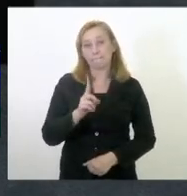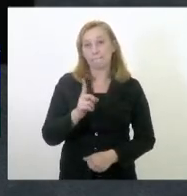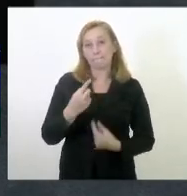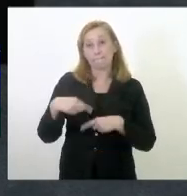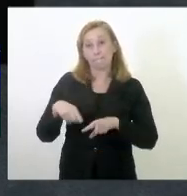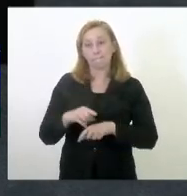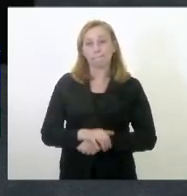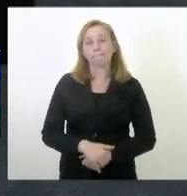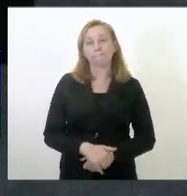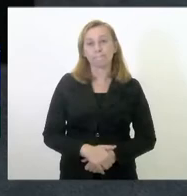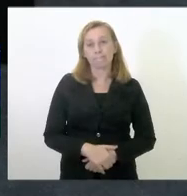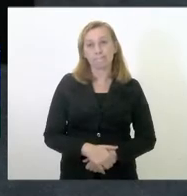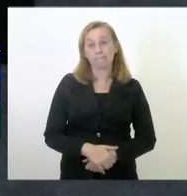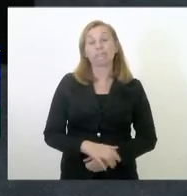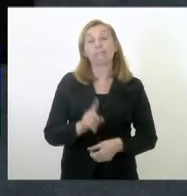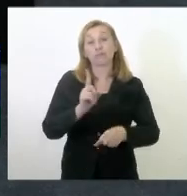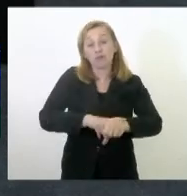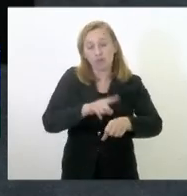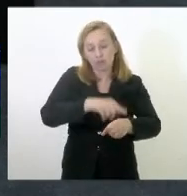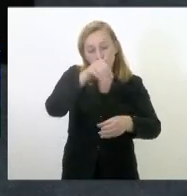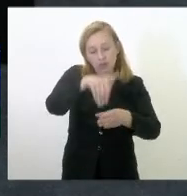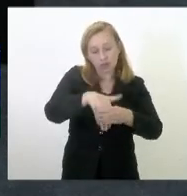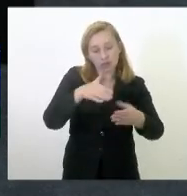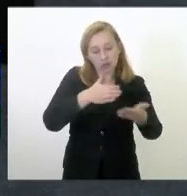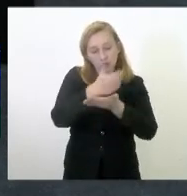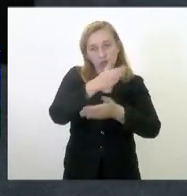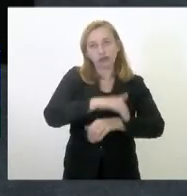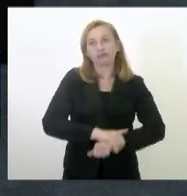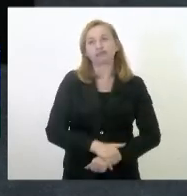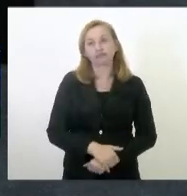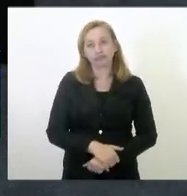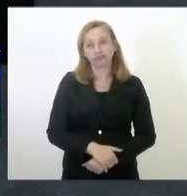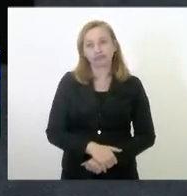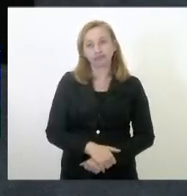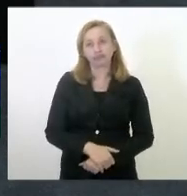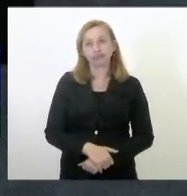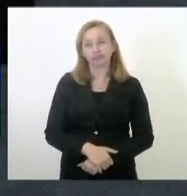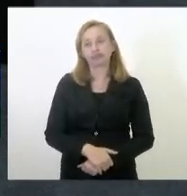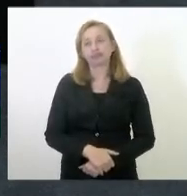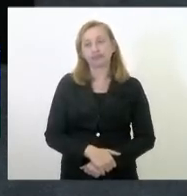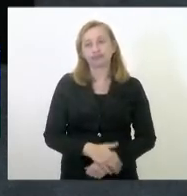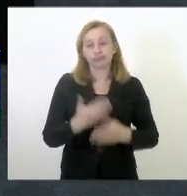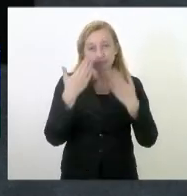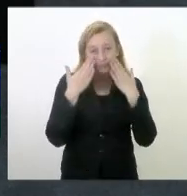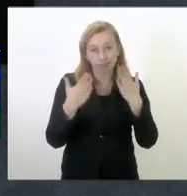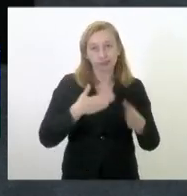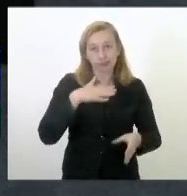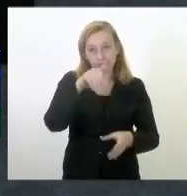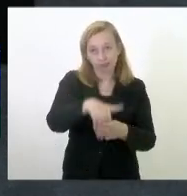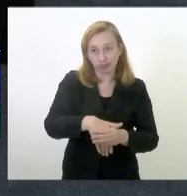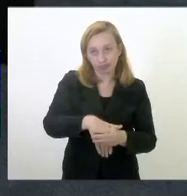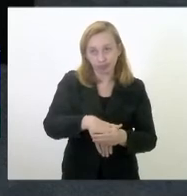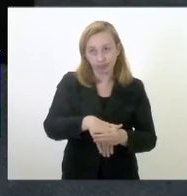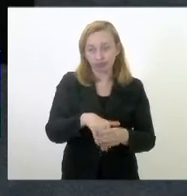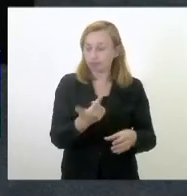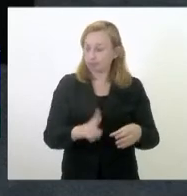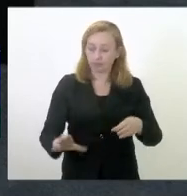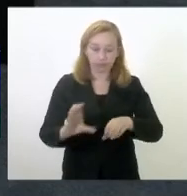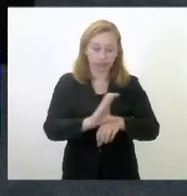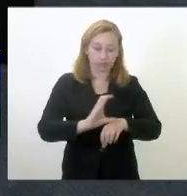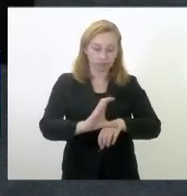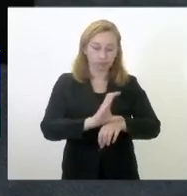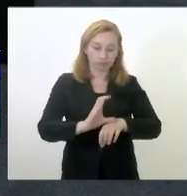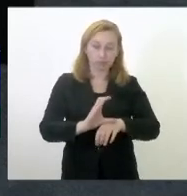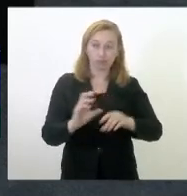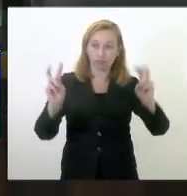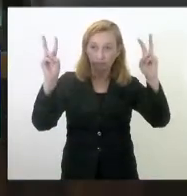posteriori. É na hora que o projeto tem que ser votado. Então, assim posto, apresento meu voto pela inconstitucionalidade